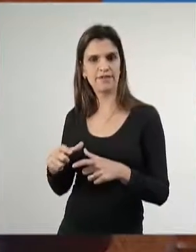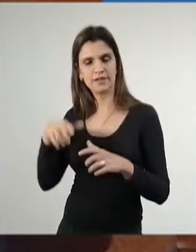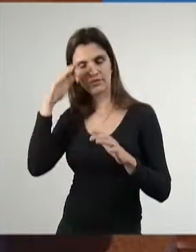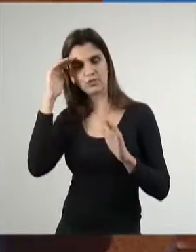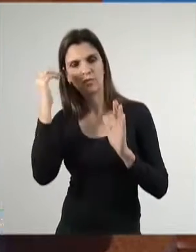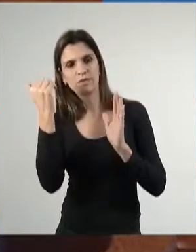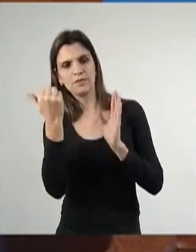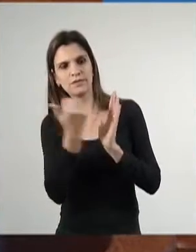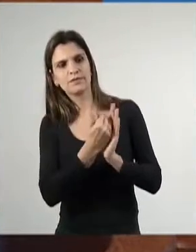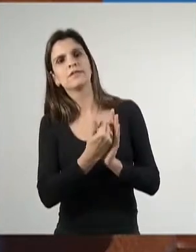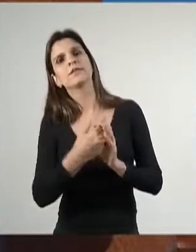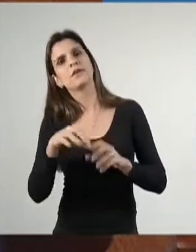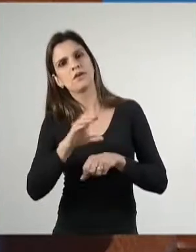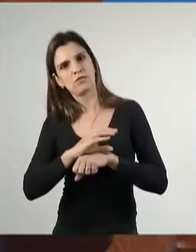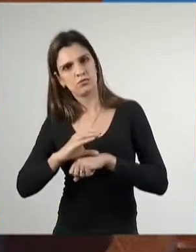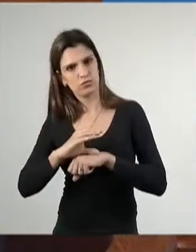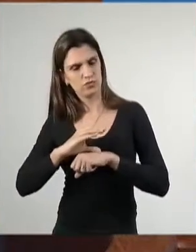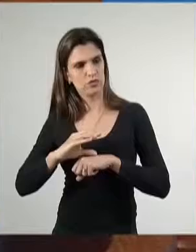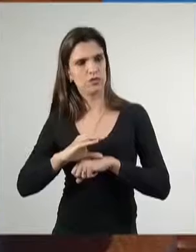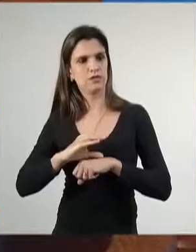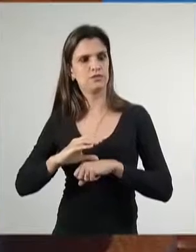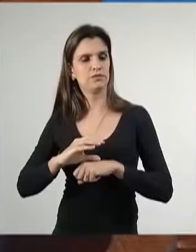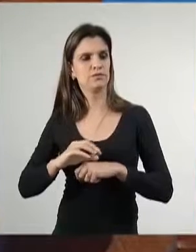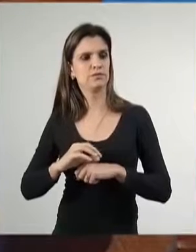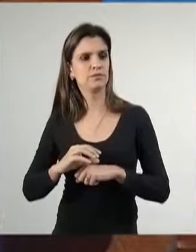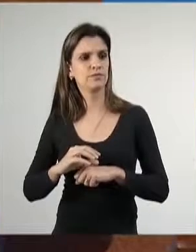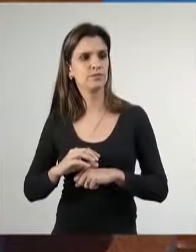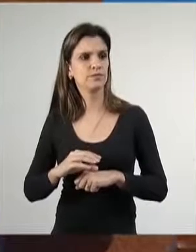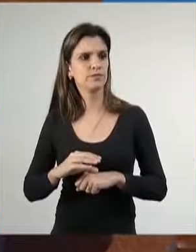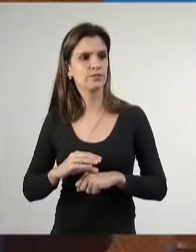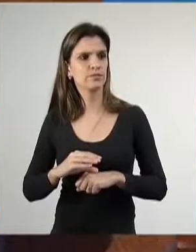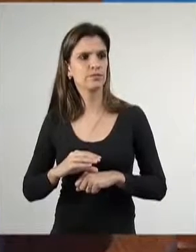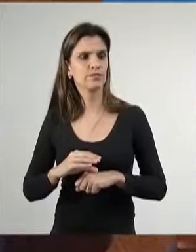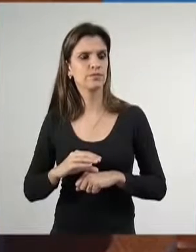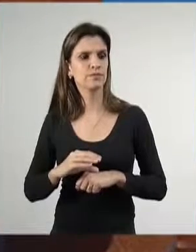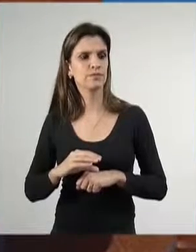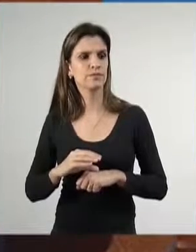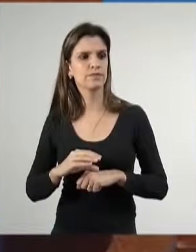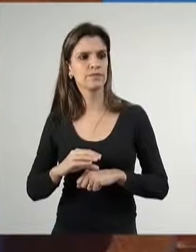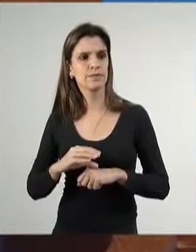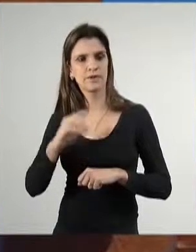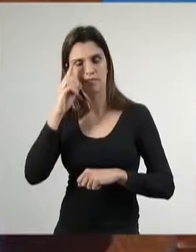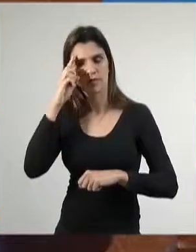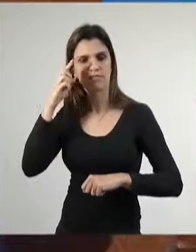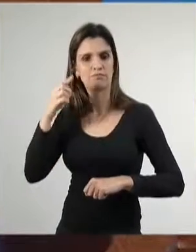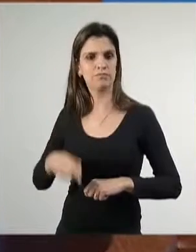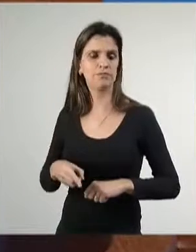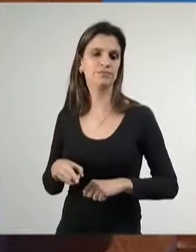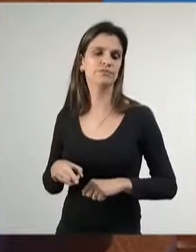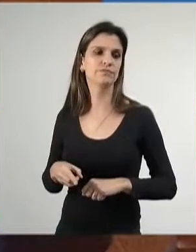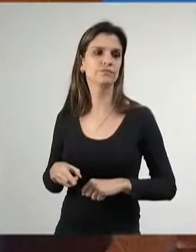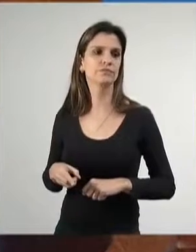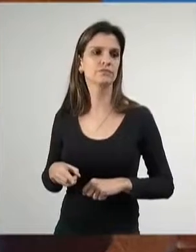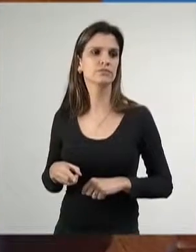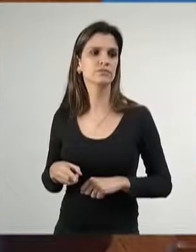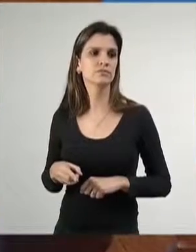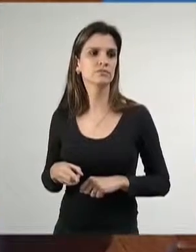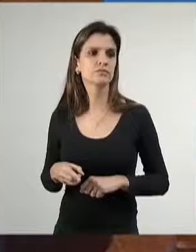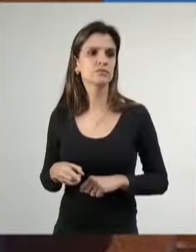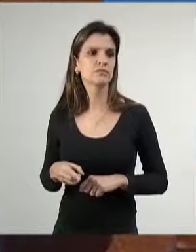inconstitucionalidade, que trata de uma decisão de